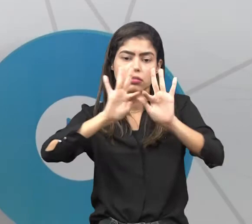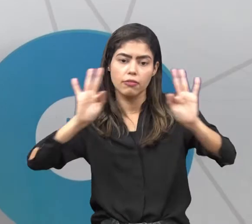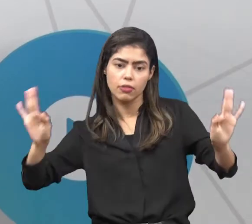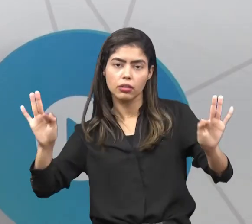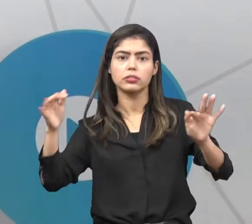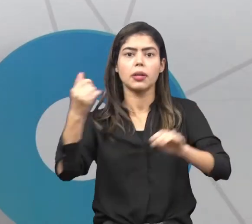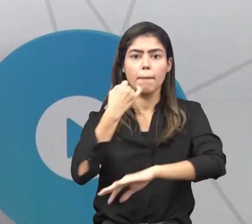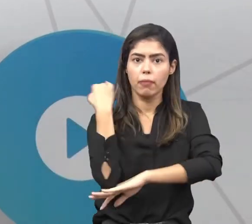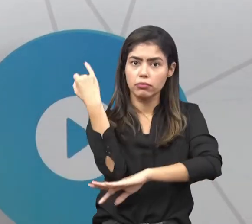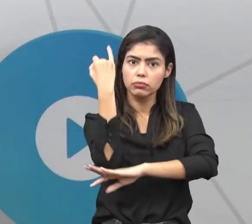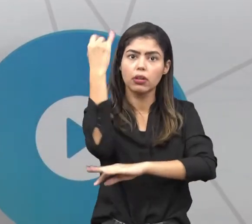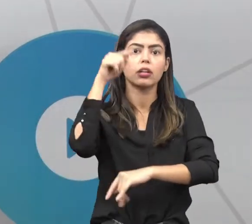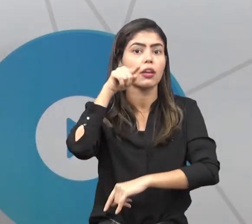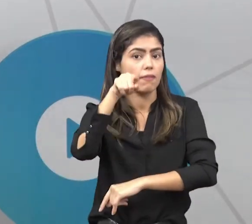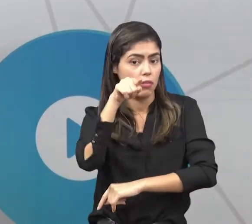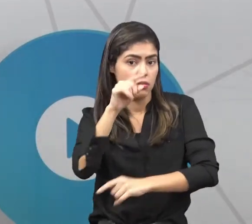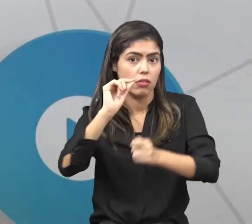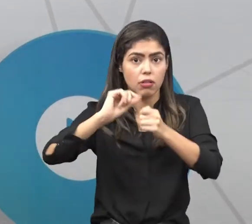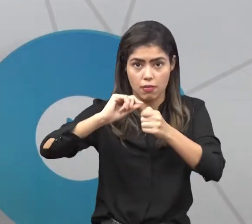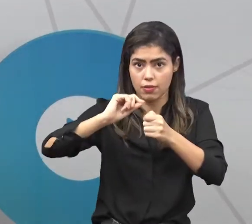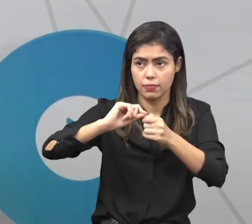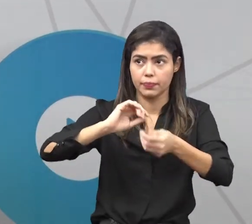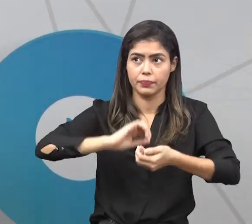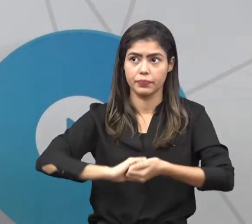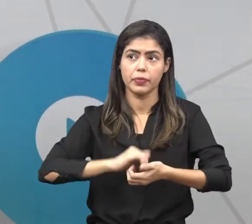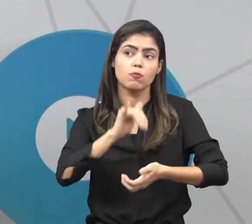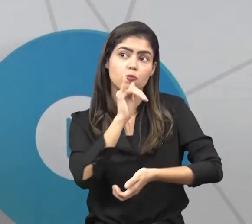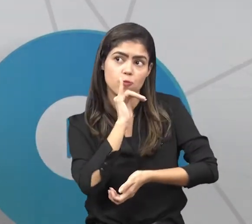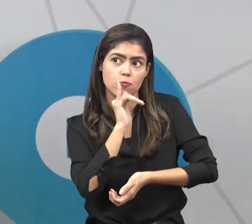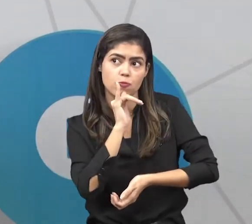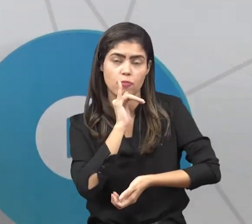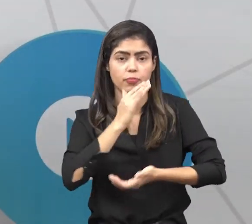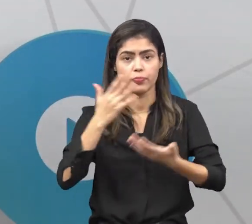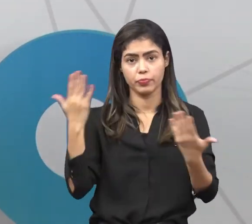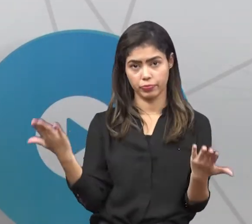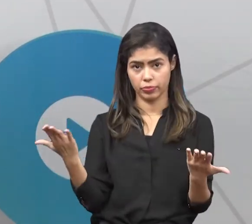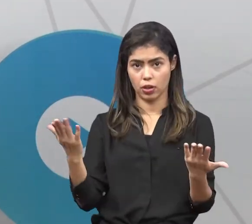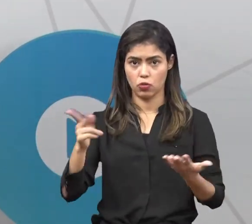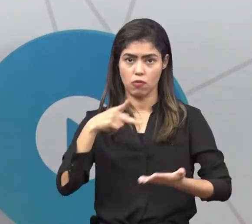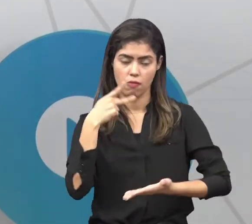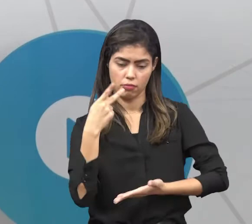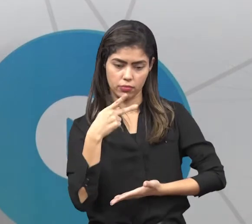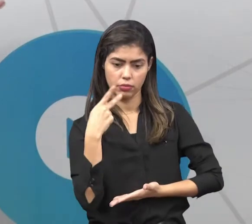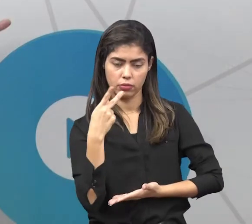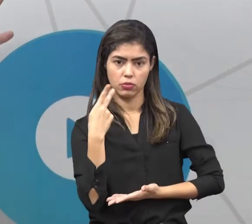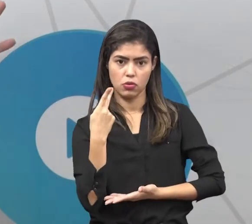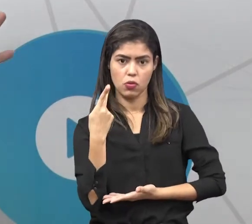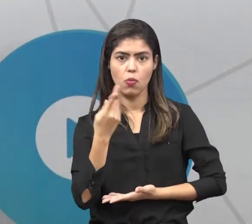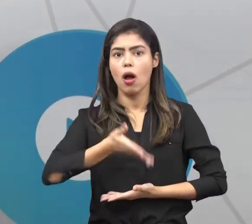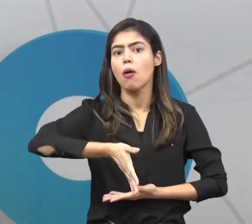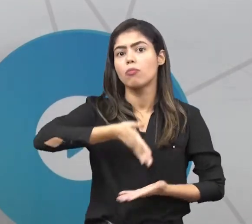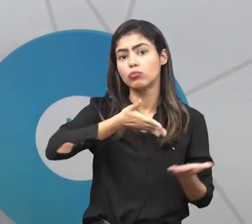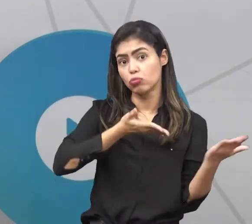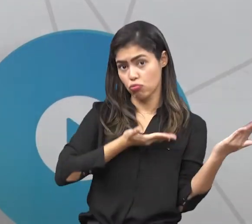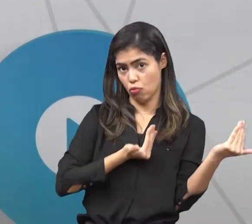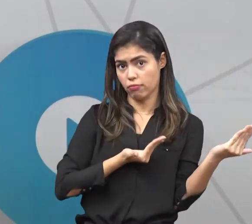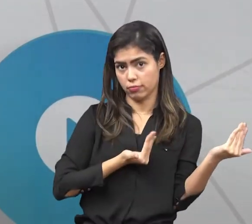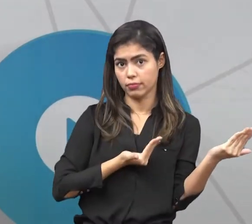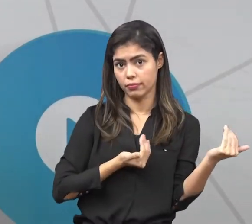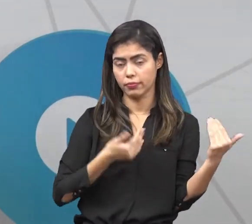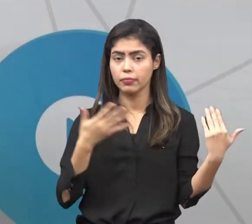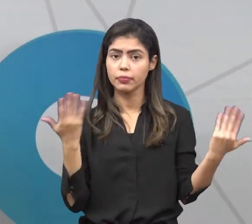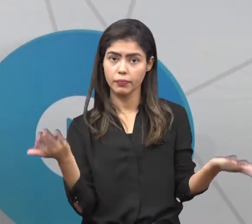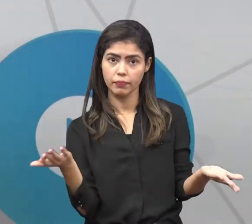principal que você está tratando. Por exemplo, eu estou falando de uma garota. E eu quero